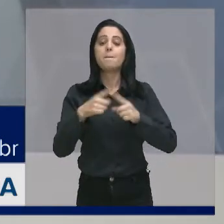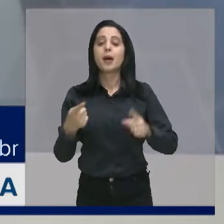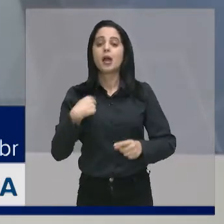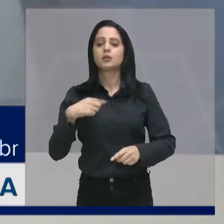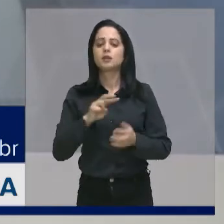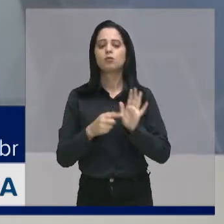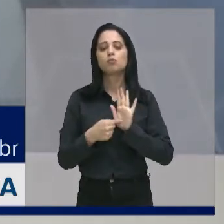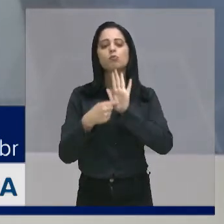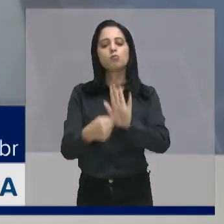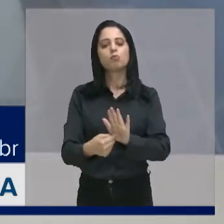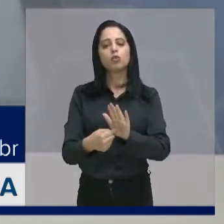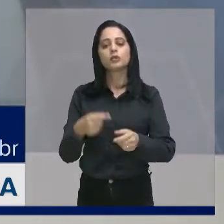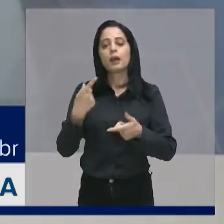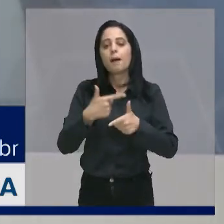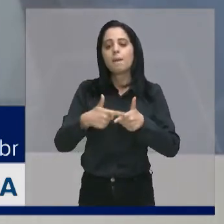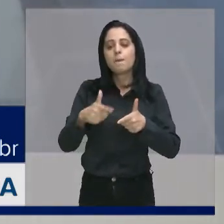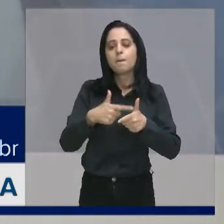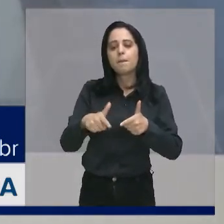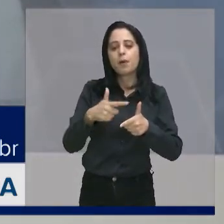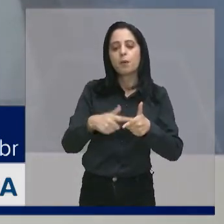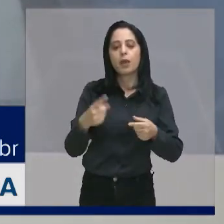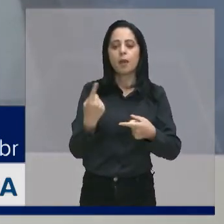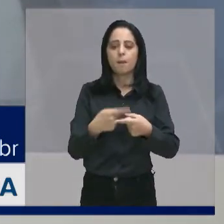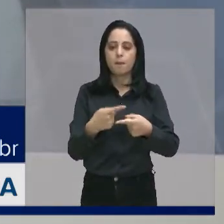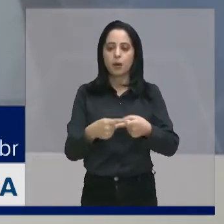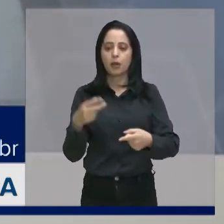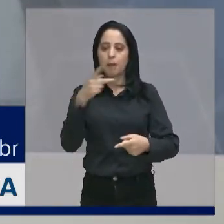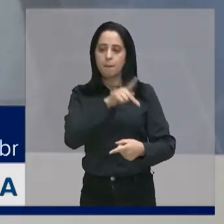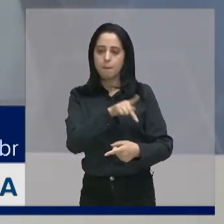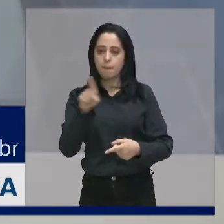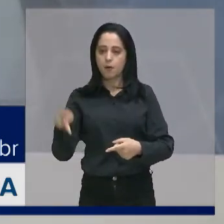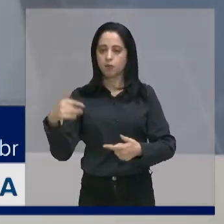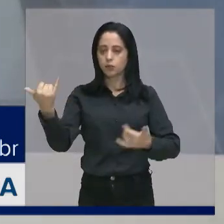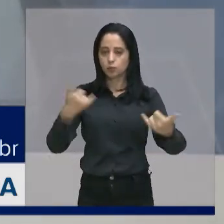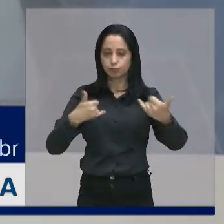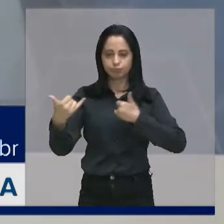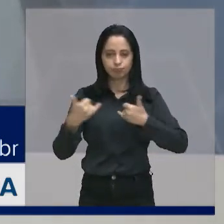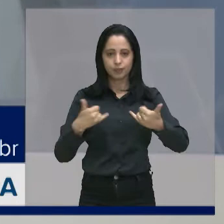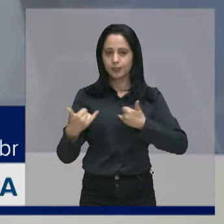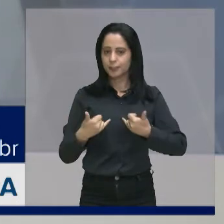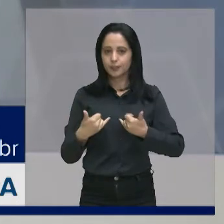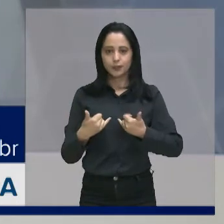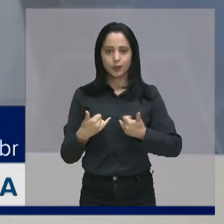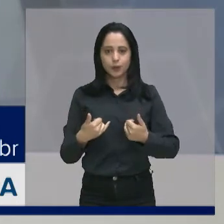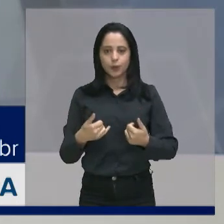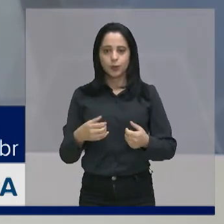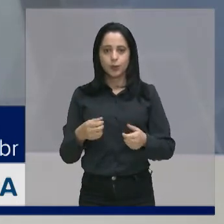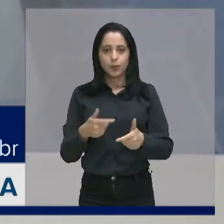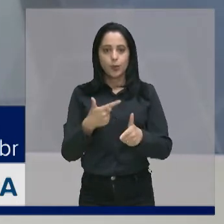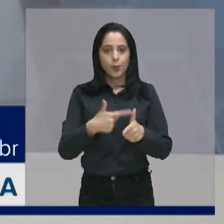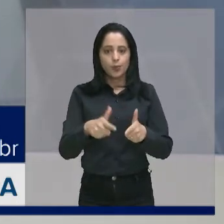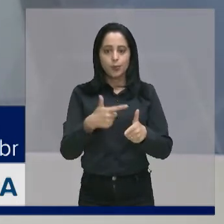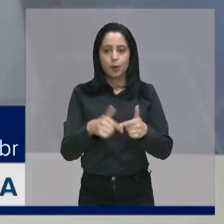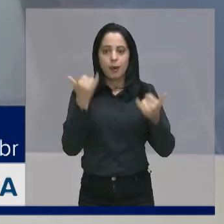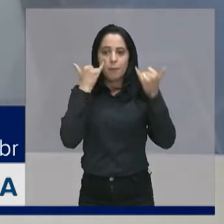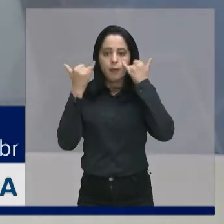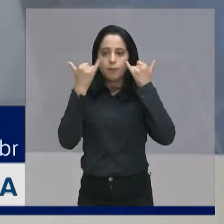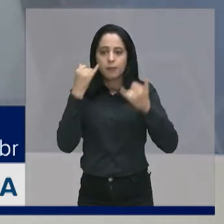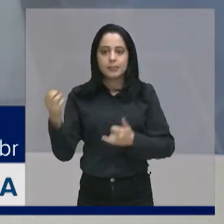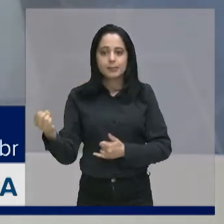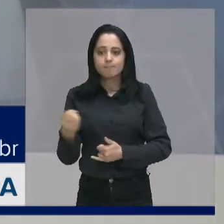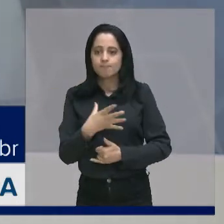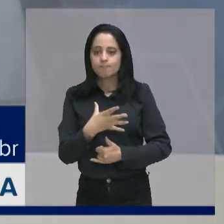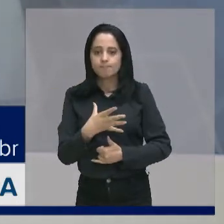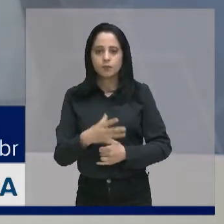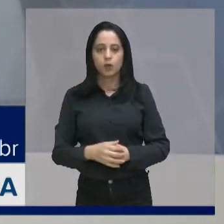que têm chegado para nós, e agora acabei de receber um quentinho aqui, que é realmente absurdo, né? Primeiro, a